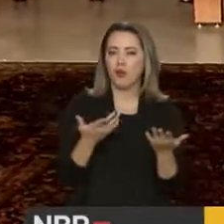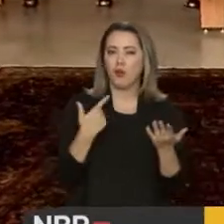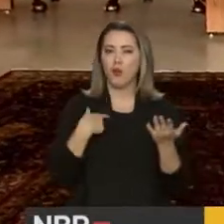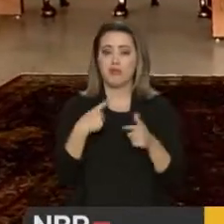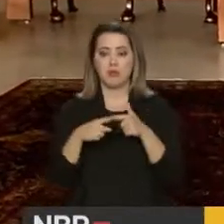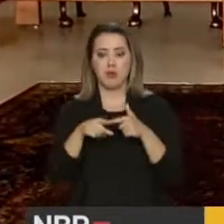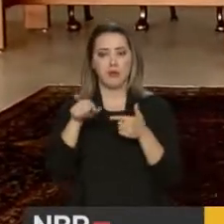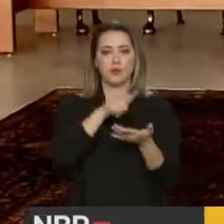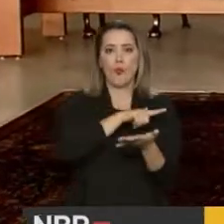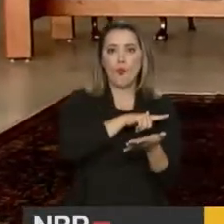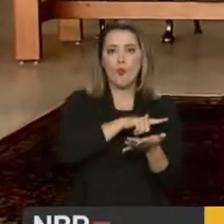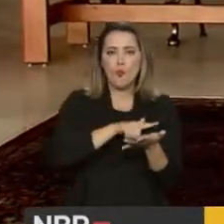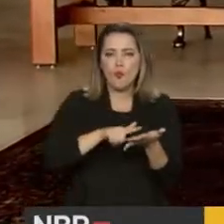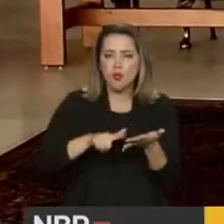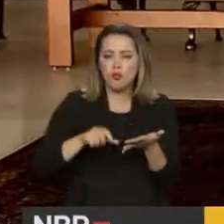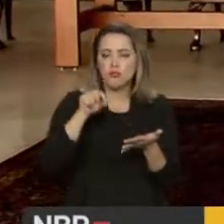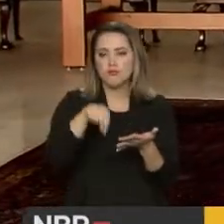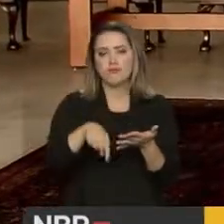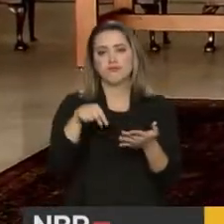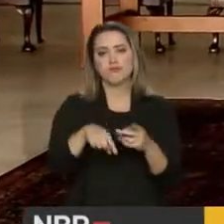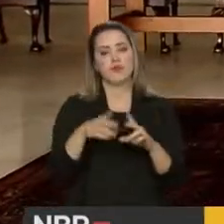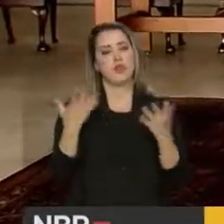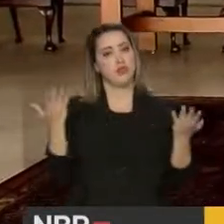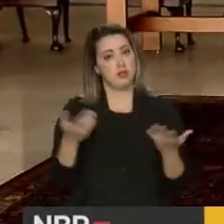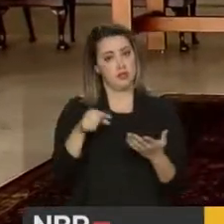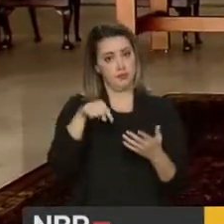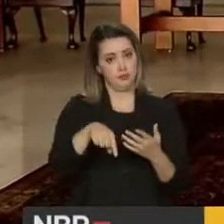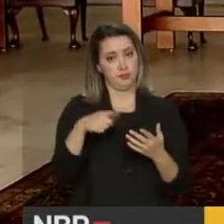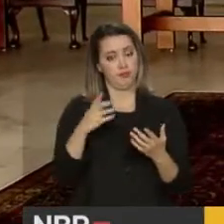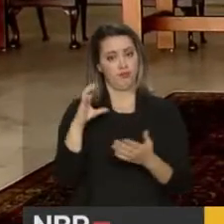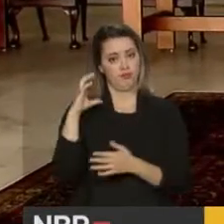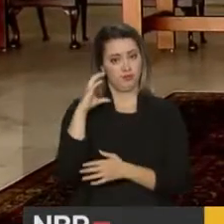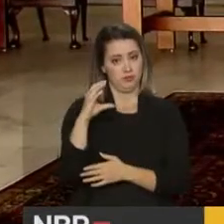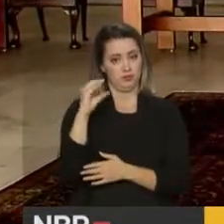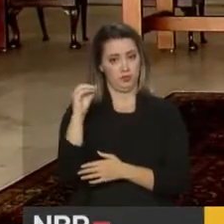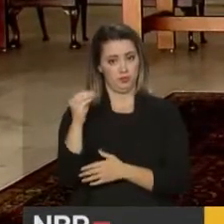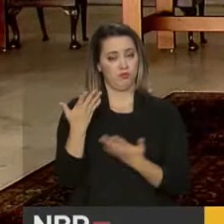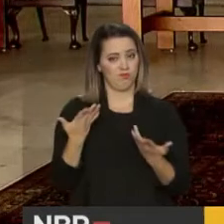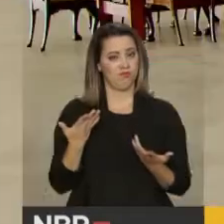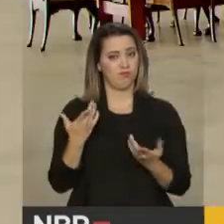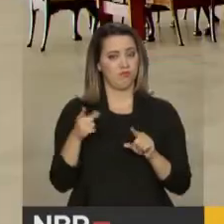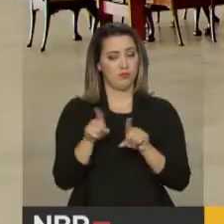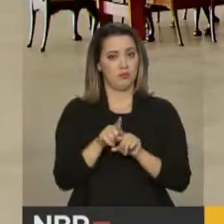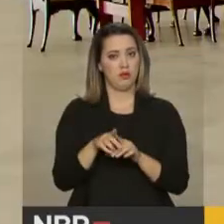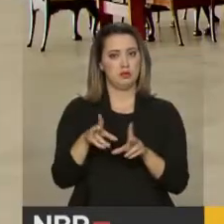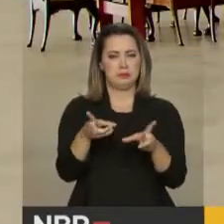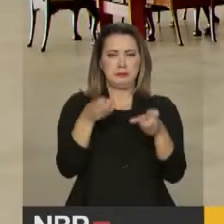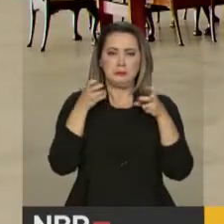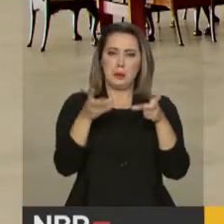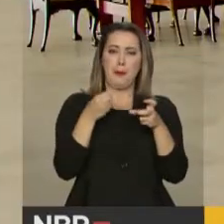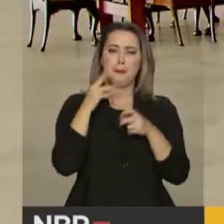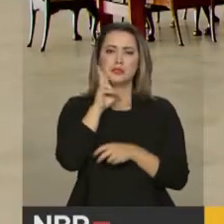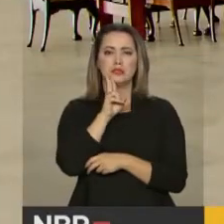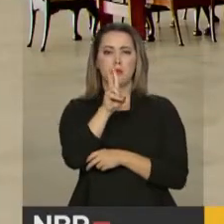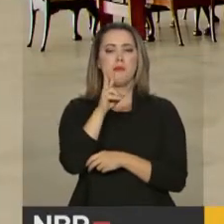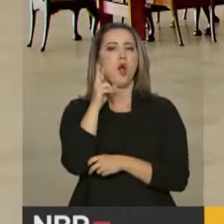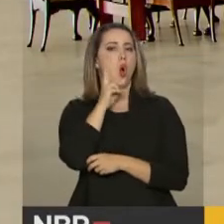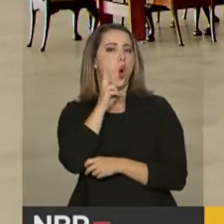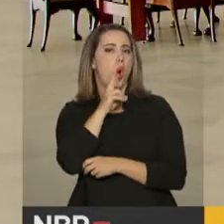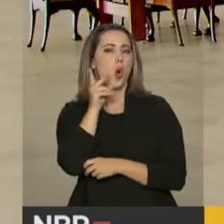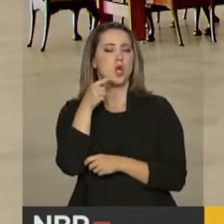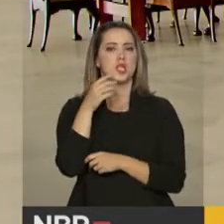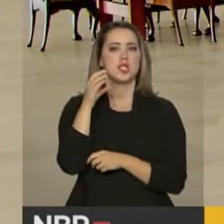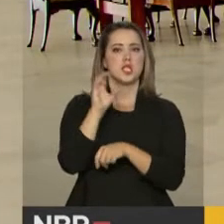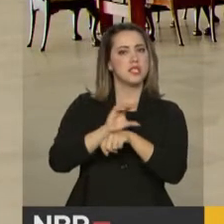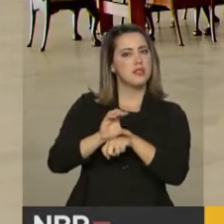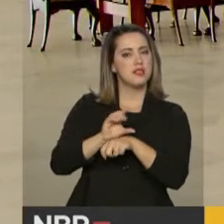da seca que tanto afeta esse bioma em que nós estamos inseridos. Então, assim, chama a atenção os tons terrosos, os tons